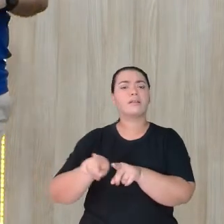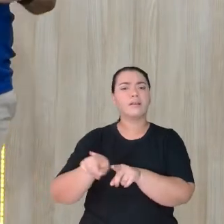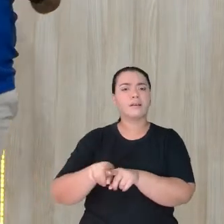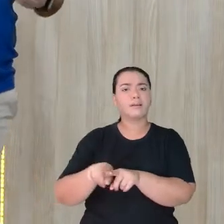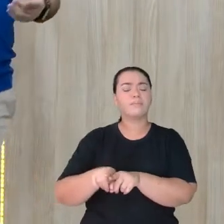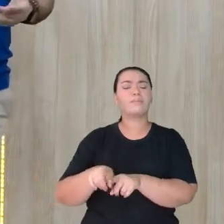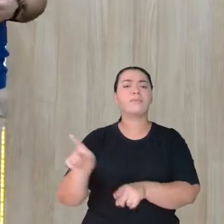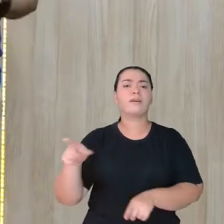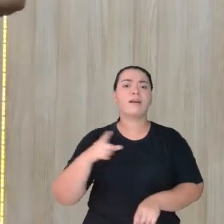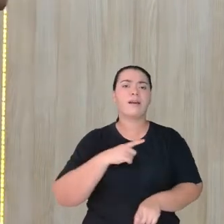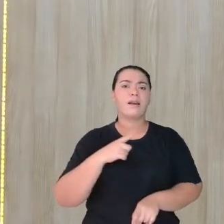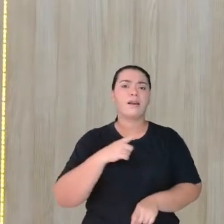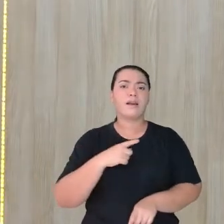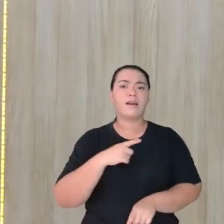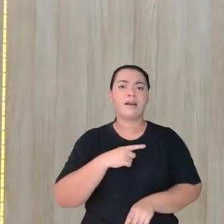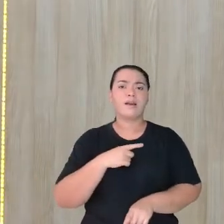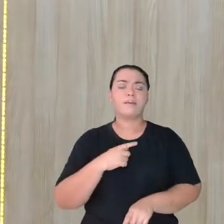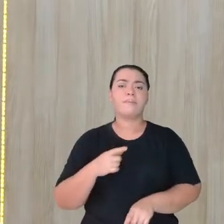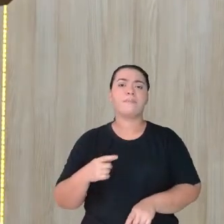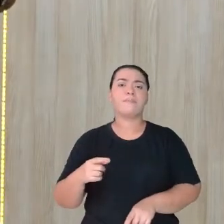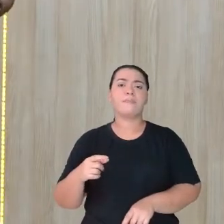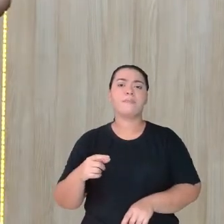também essa